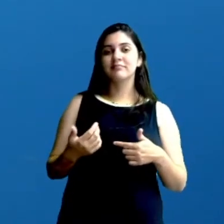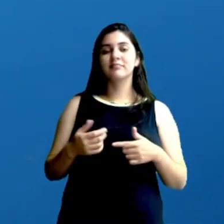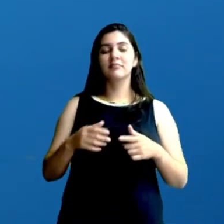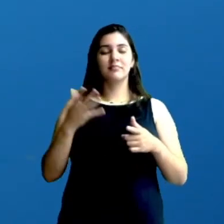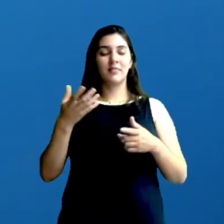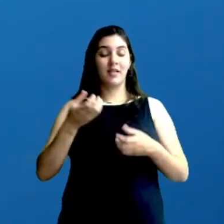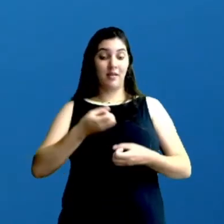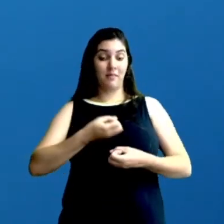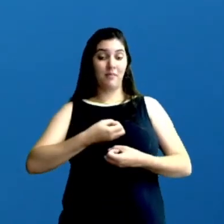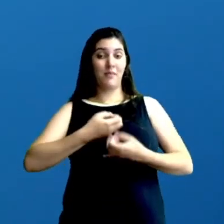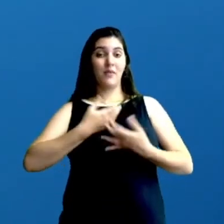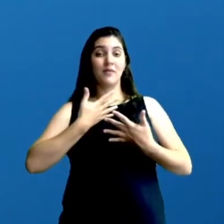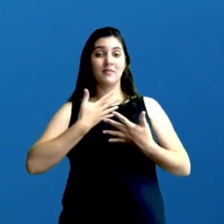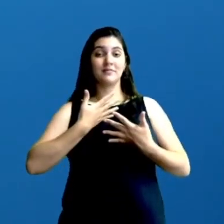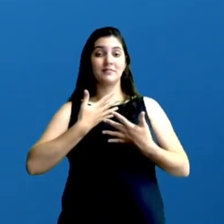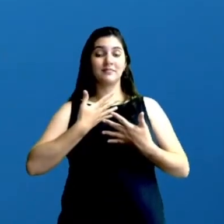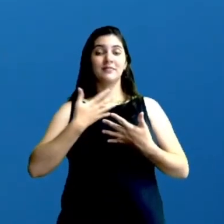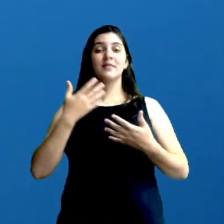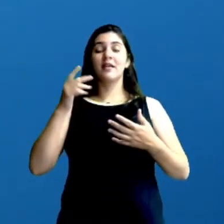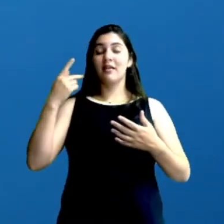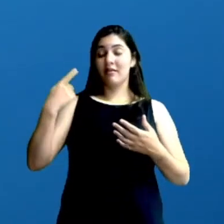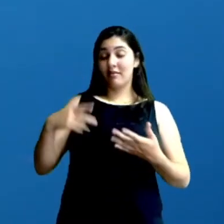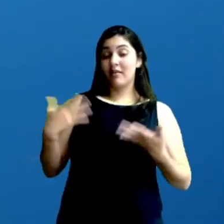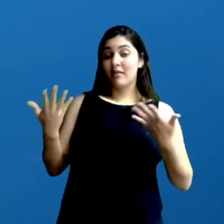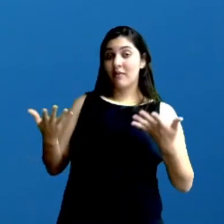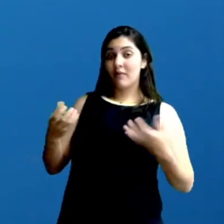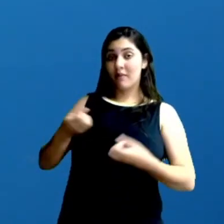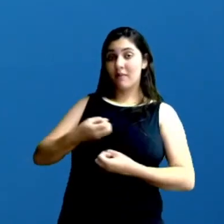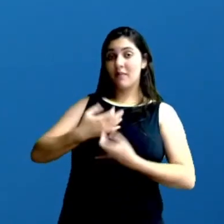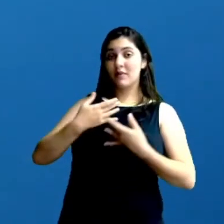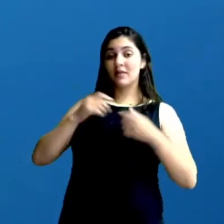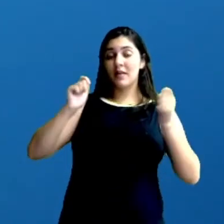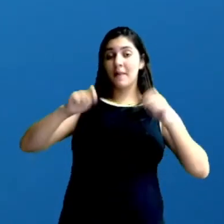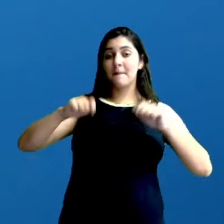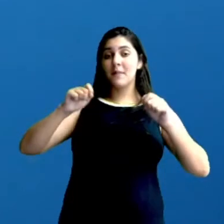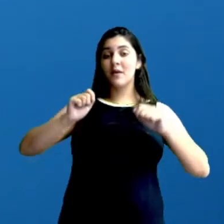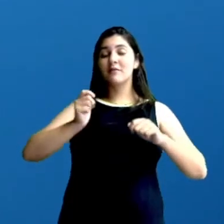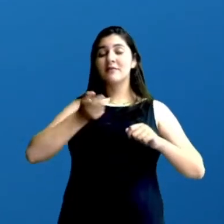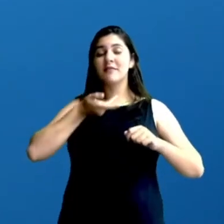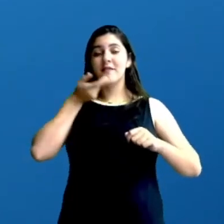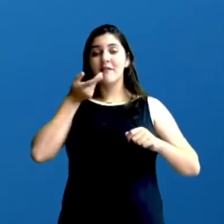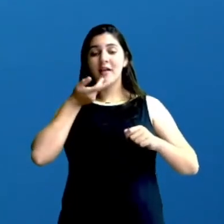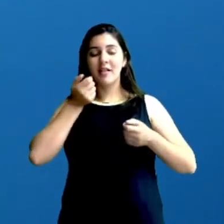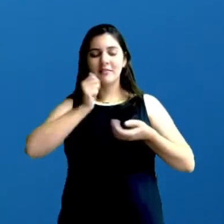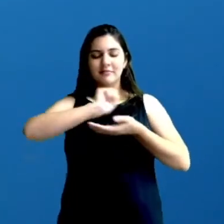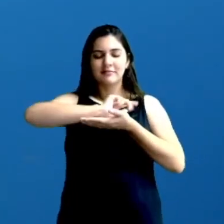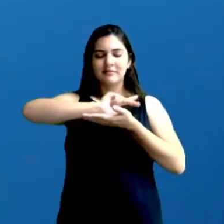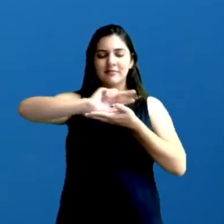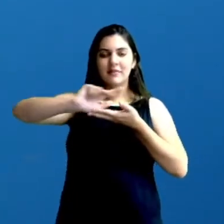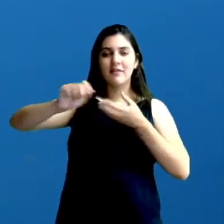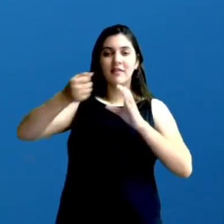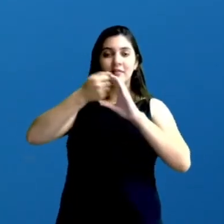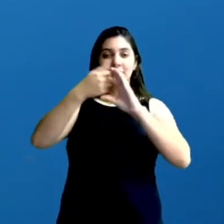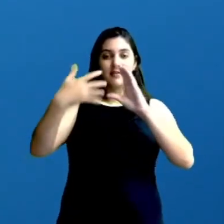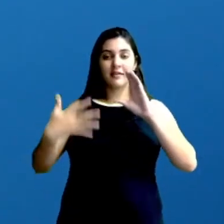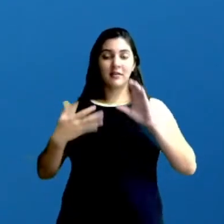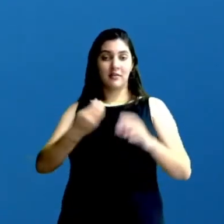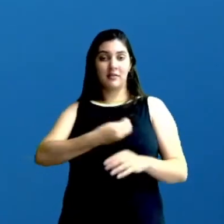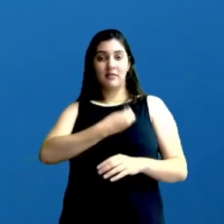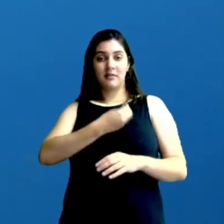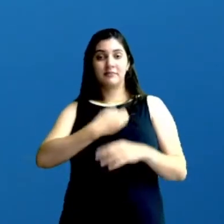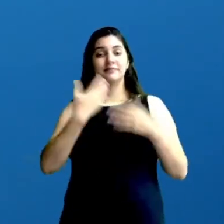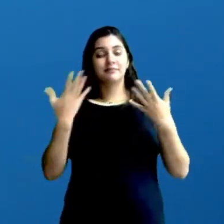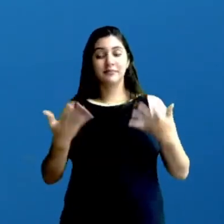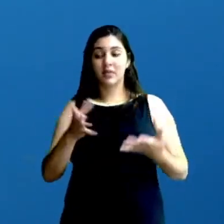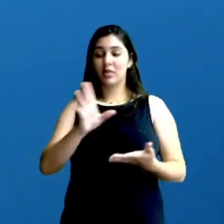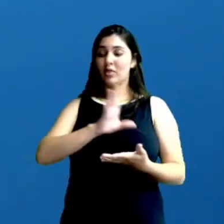é poesia então a poesia ela pode falar de vários aspectos da vida da